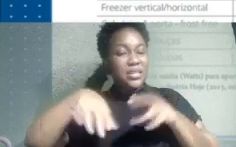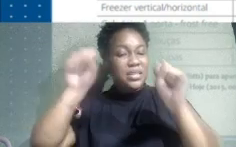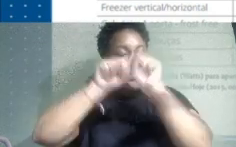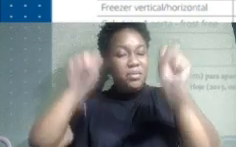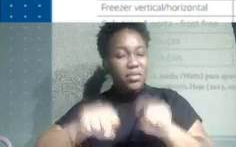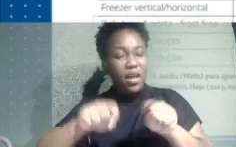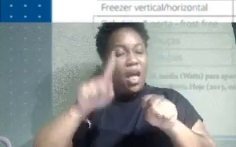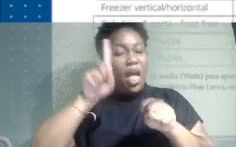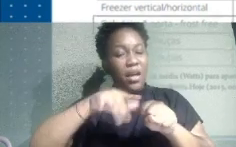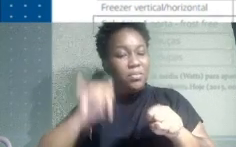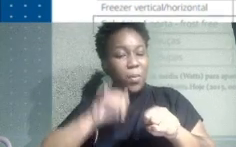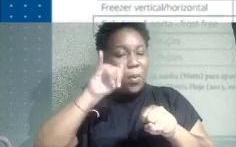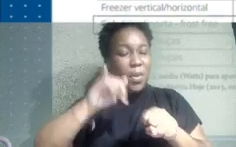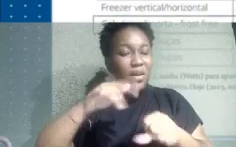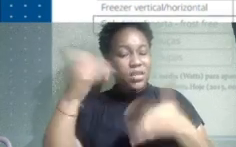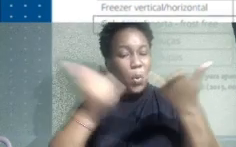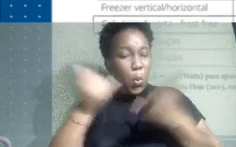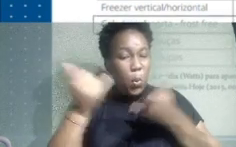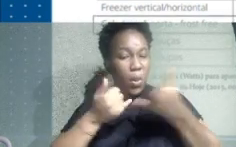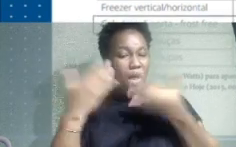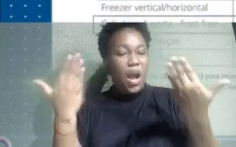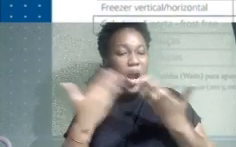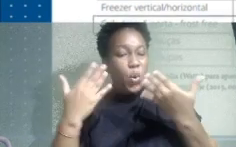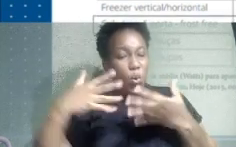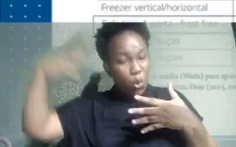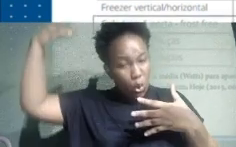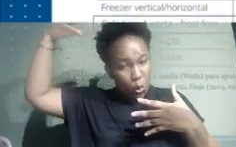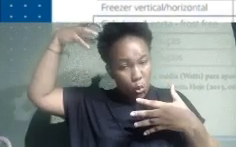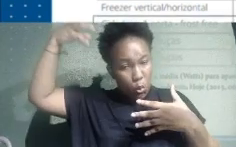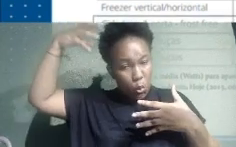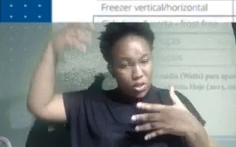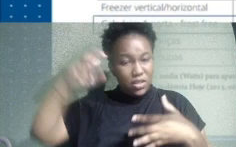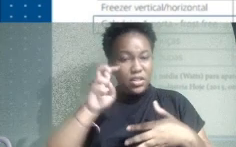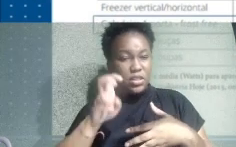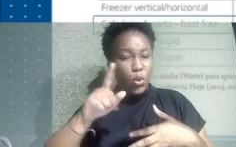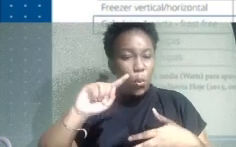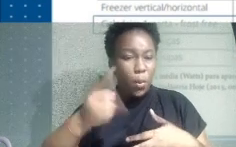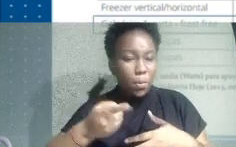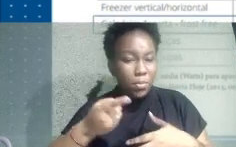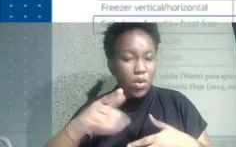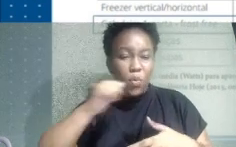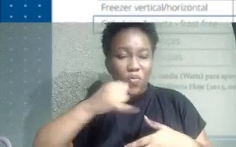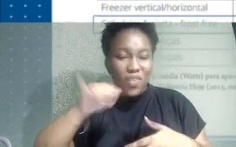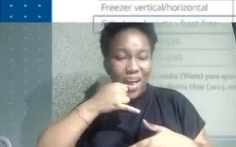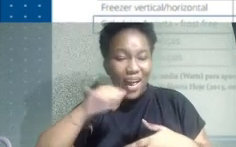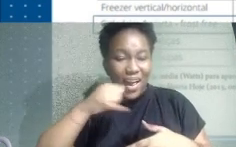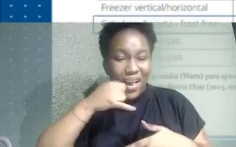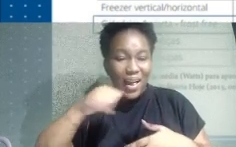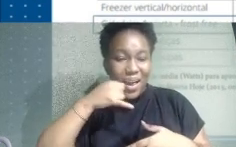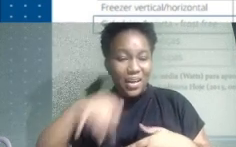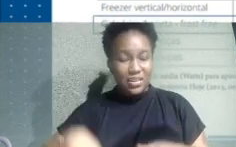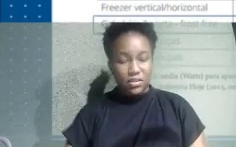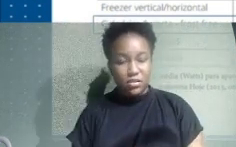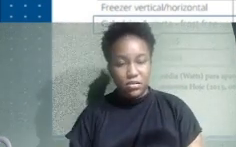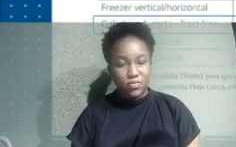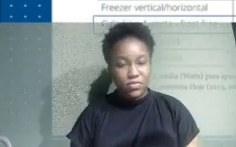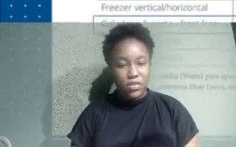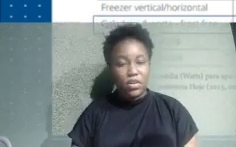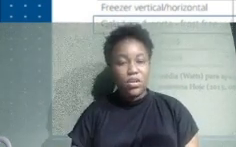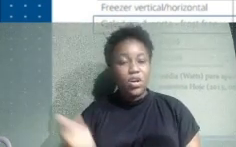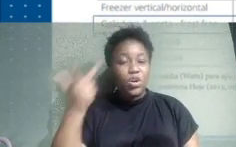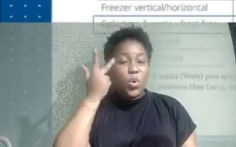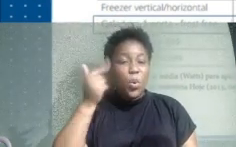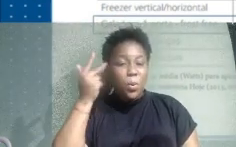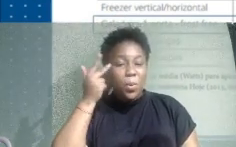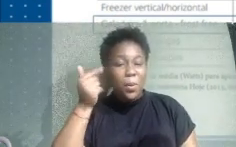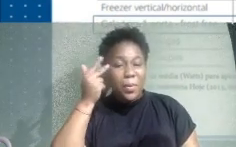tipo de informação. Vamos pegar como exemplo um chuveiro elétrico de 5.000 watts. Potência média é 5.000 watts. Geralmente a gente toma banho